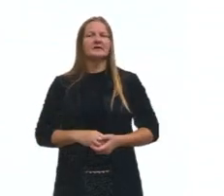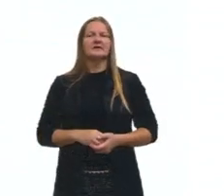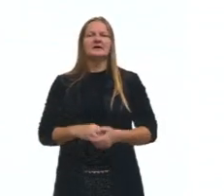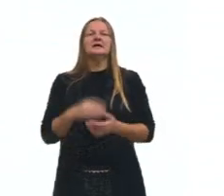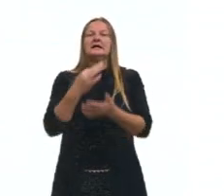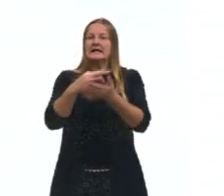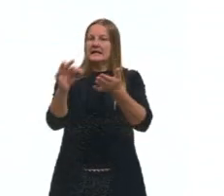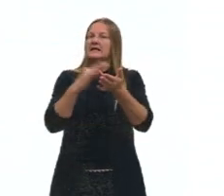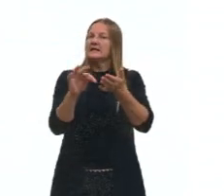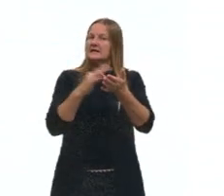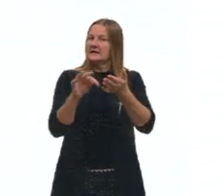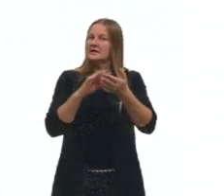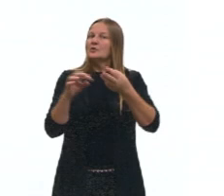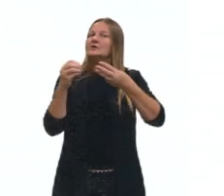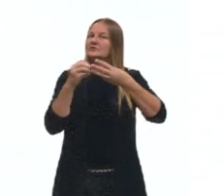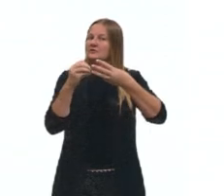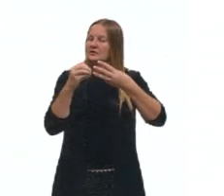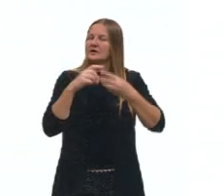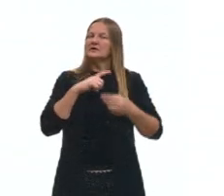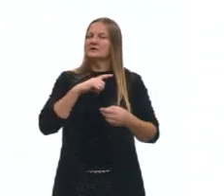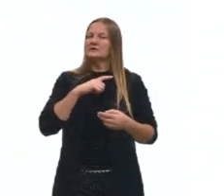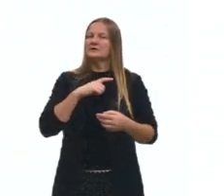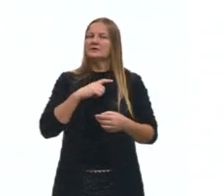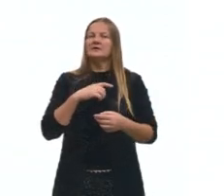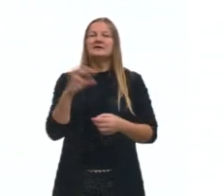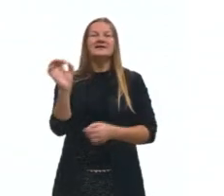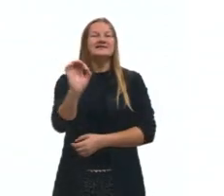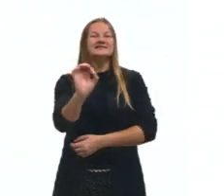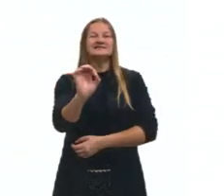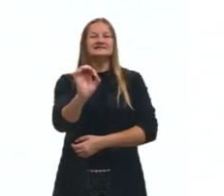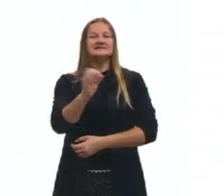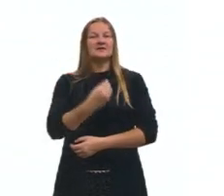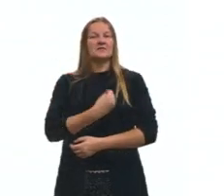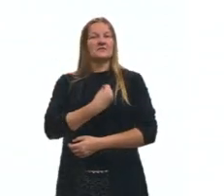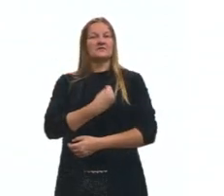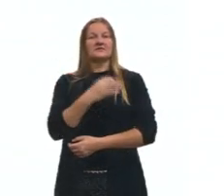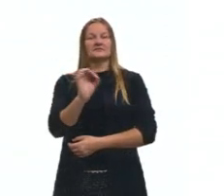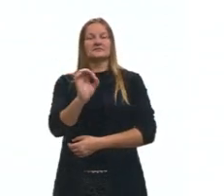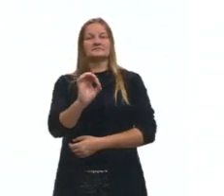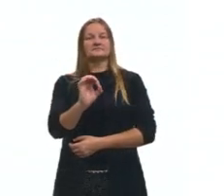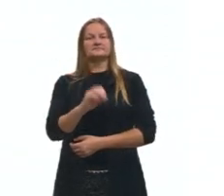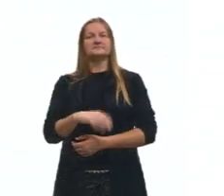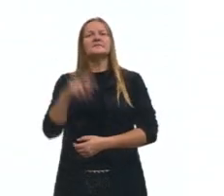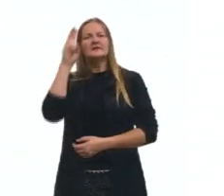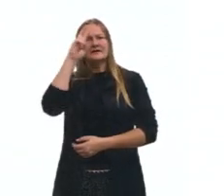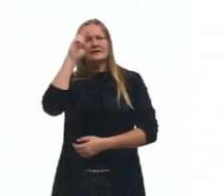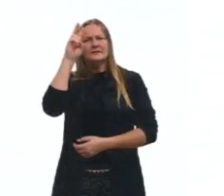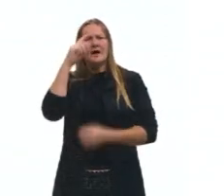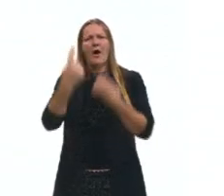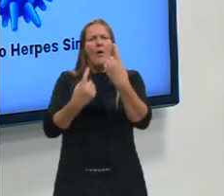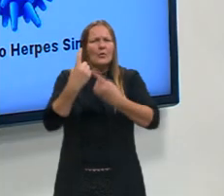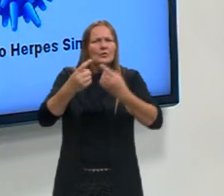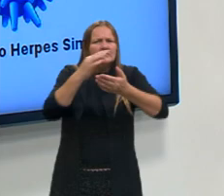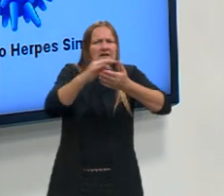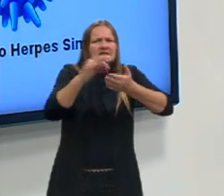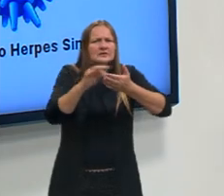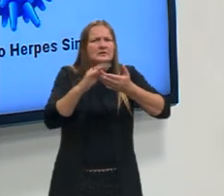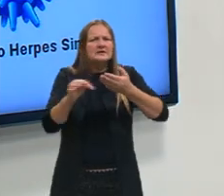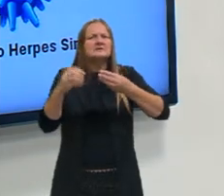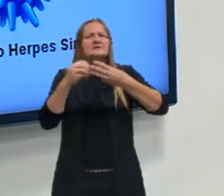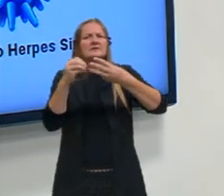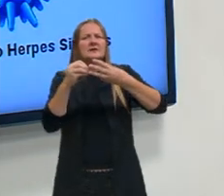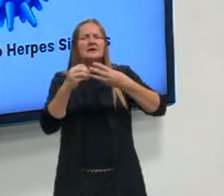acordo com a teoria celular né os vírus não são seres vivos porque lembrando né um dos Tópicos da teoria celular